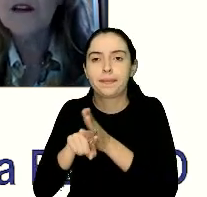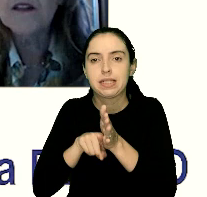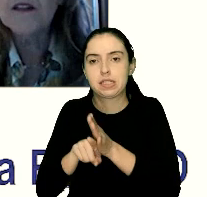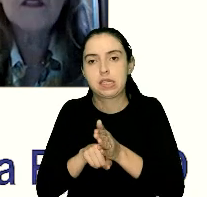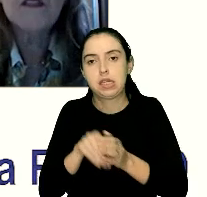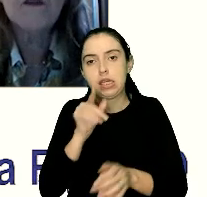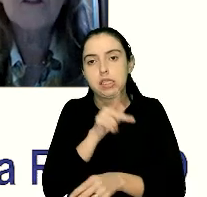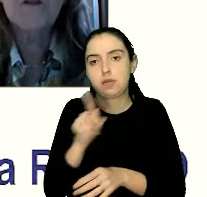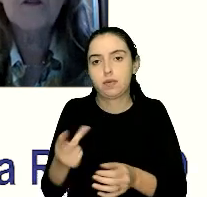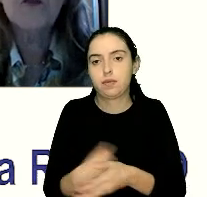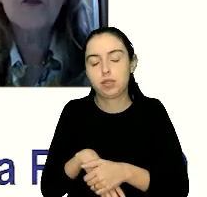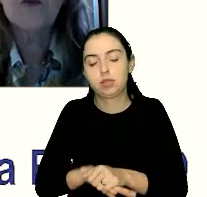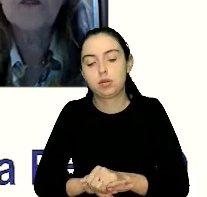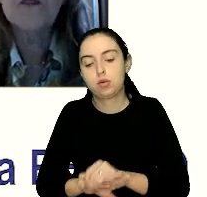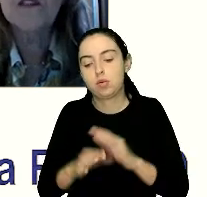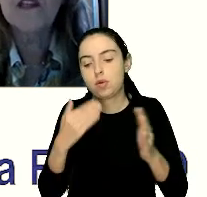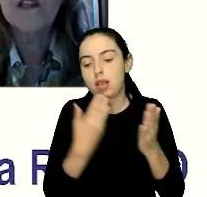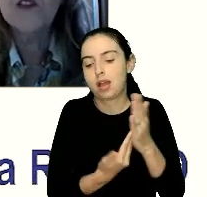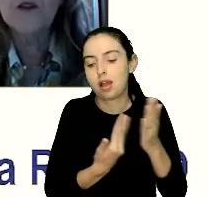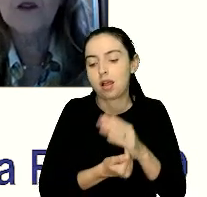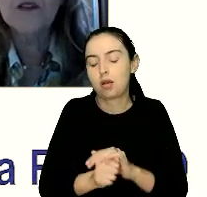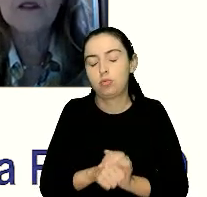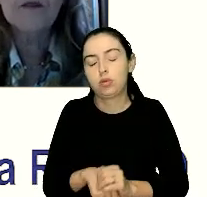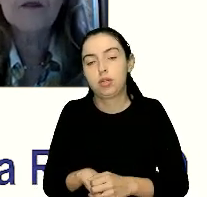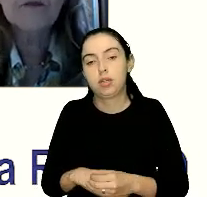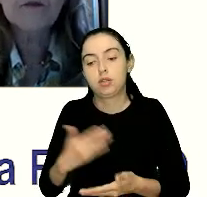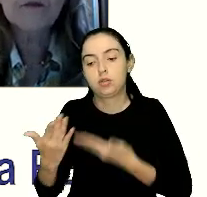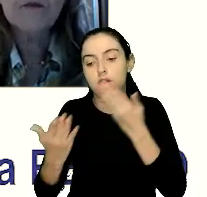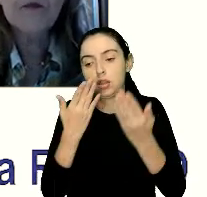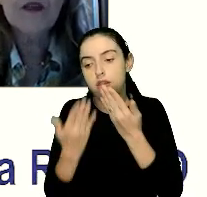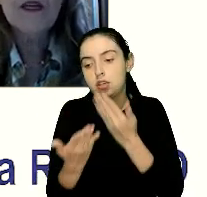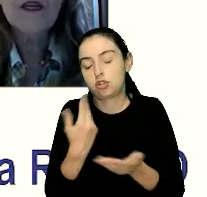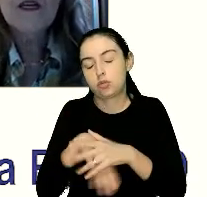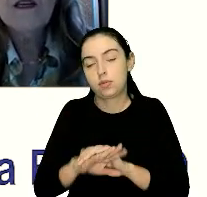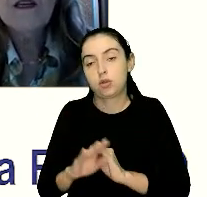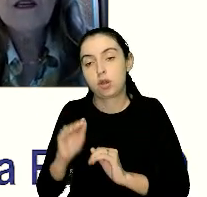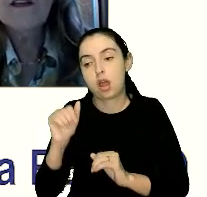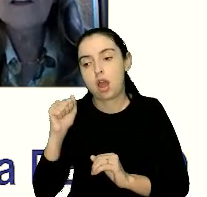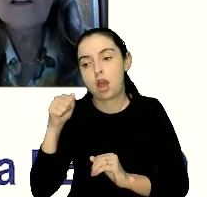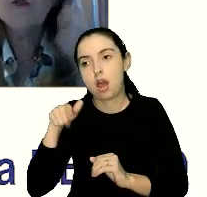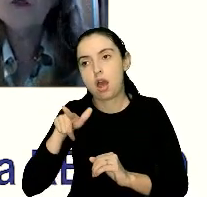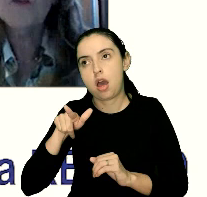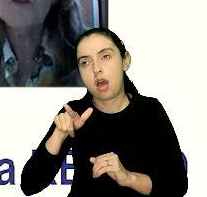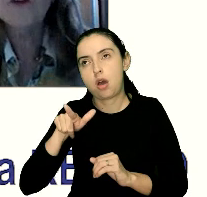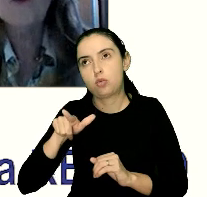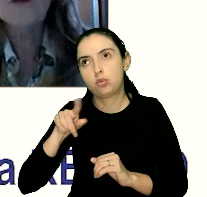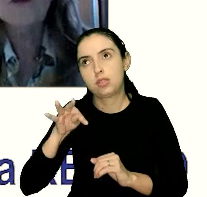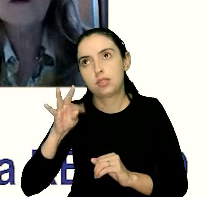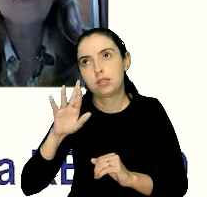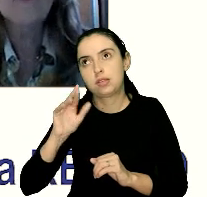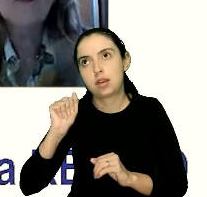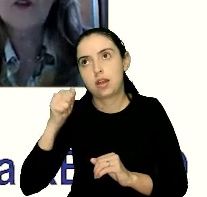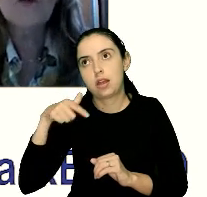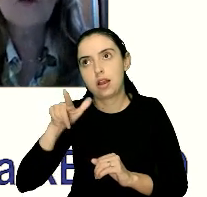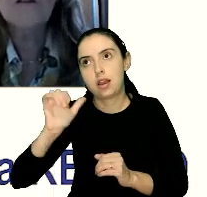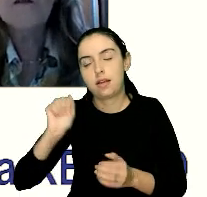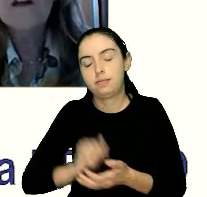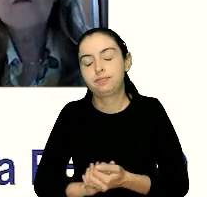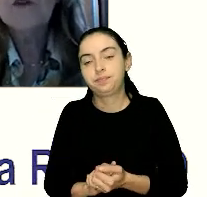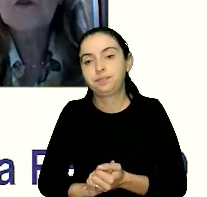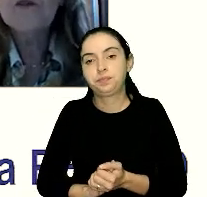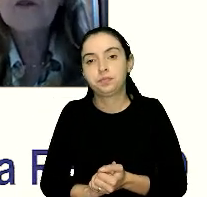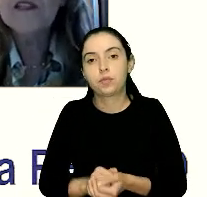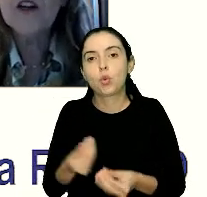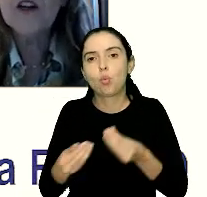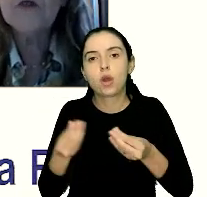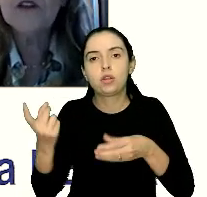na Austrália, especificamente na Universidade de Melbourne, né? E aí, quando eu voltei ao Brasil, eu